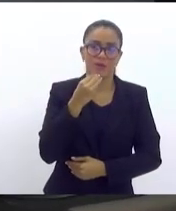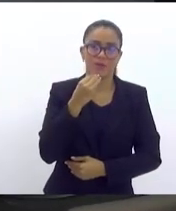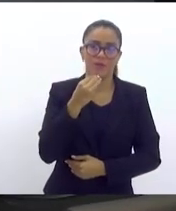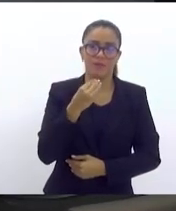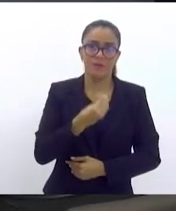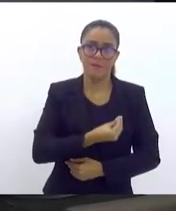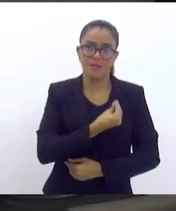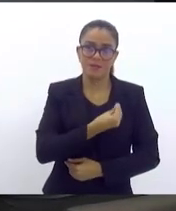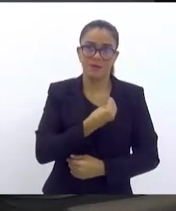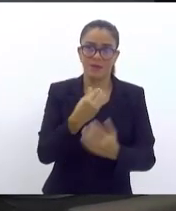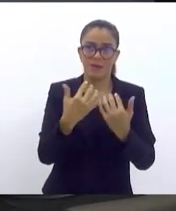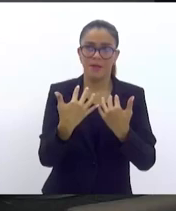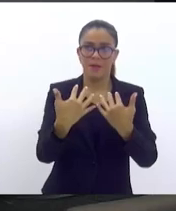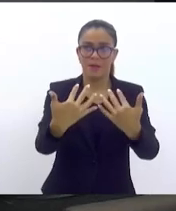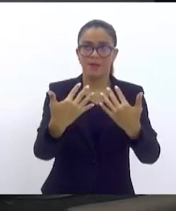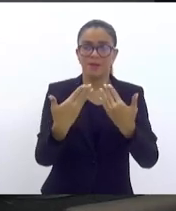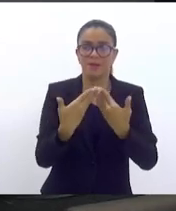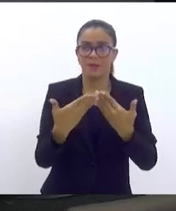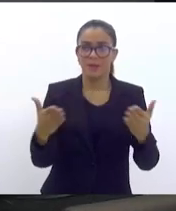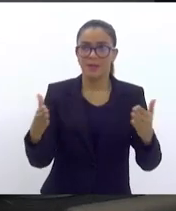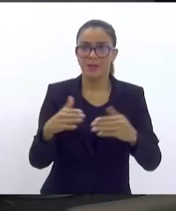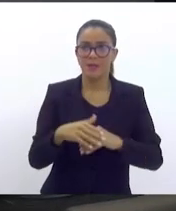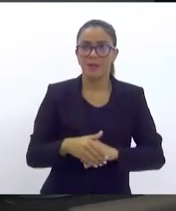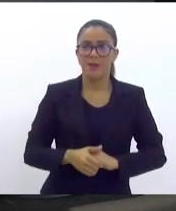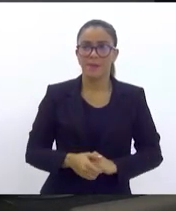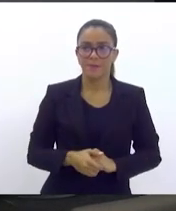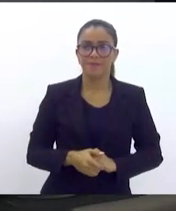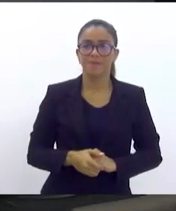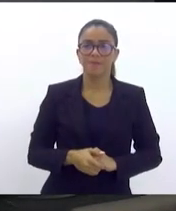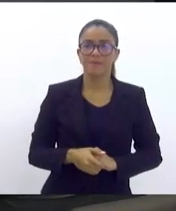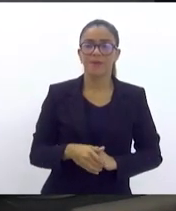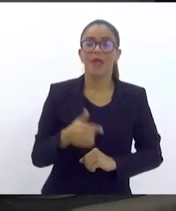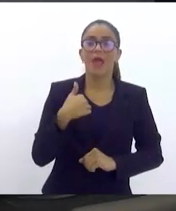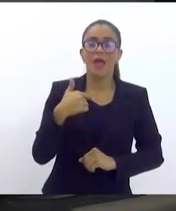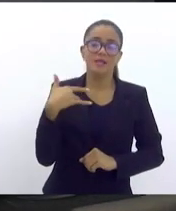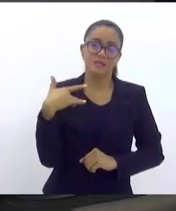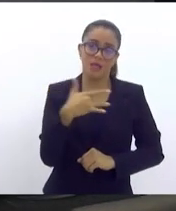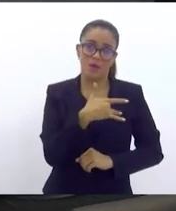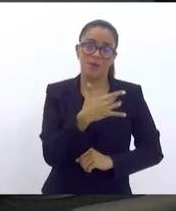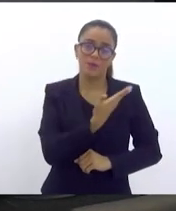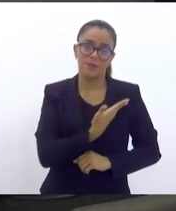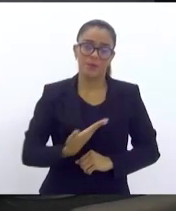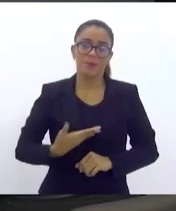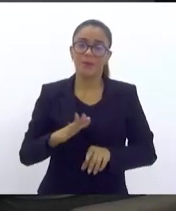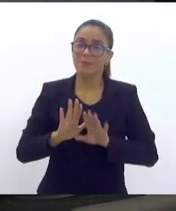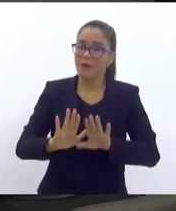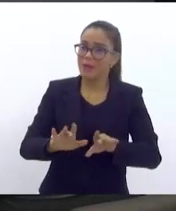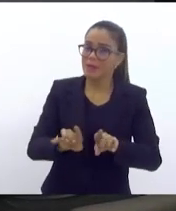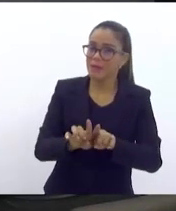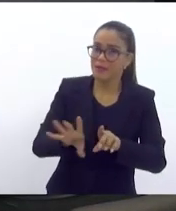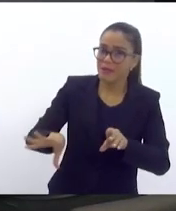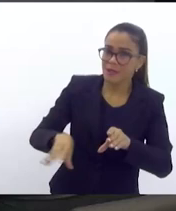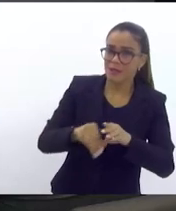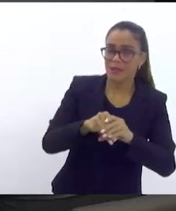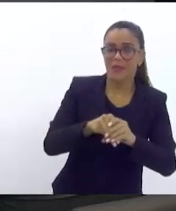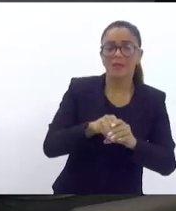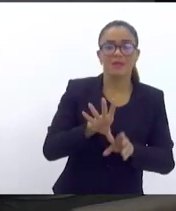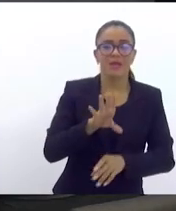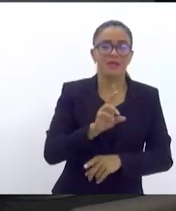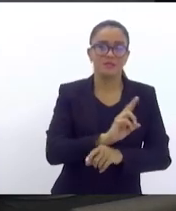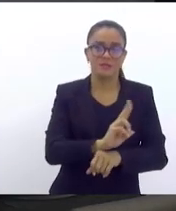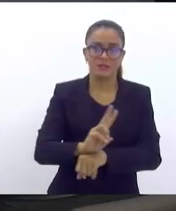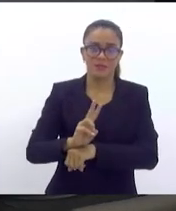que trata de um tema que ao meu ver é de saúde pública mas que inevitavelmente impacta na segurança